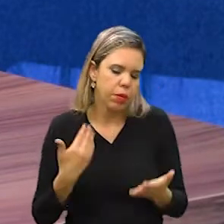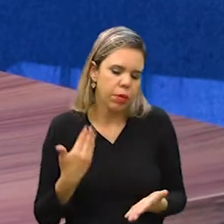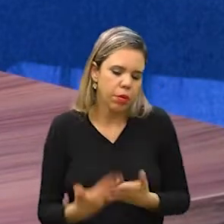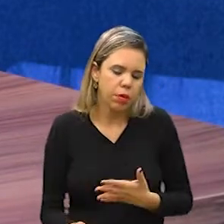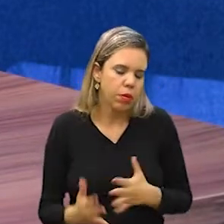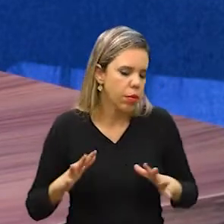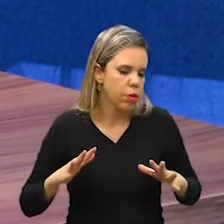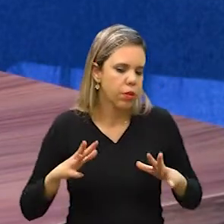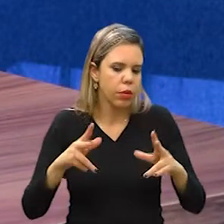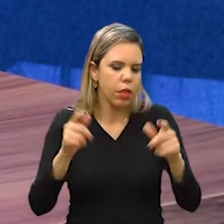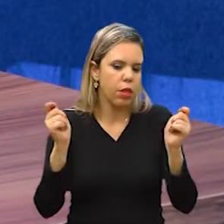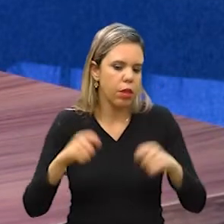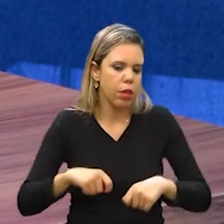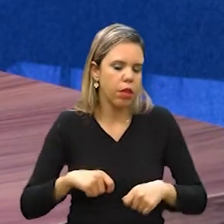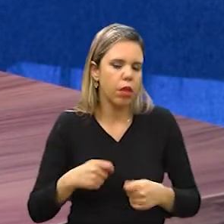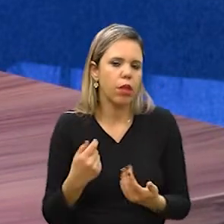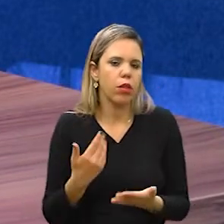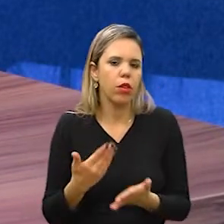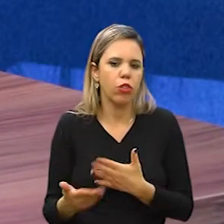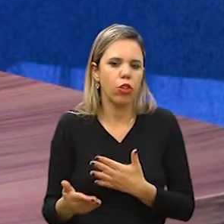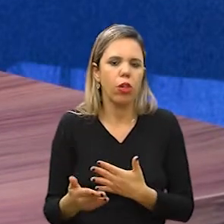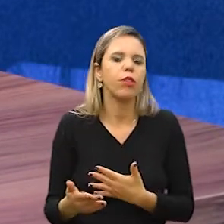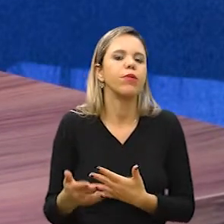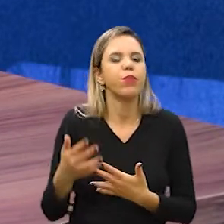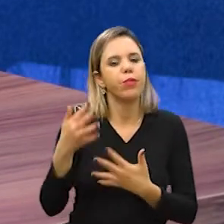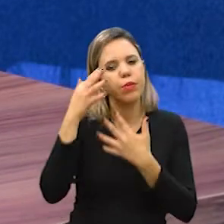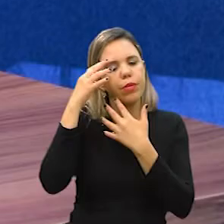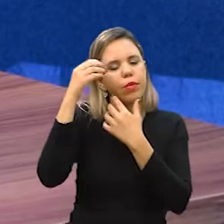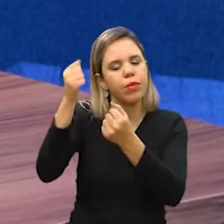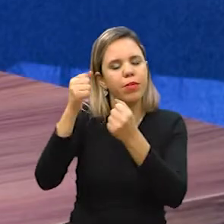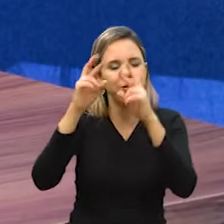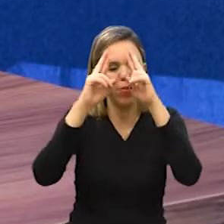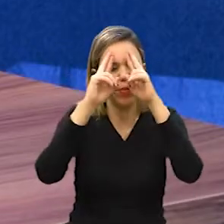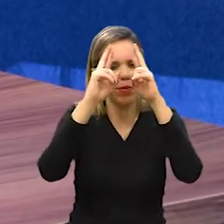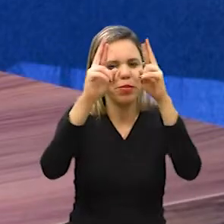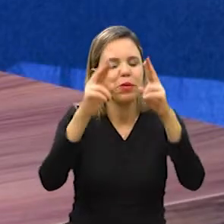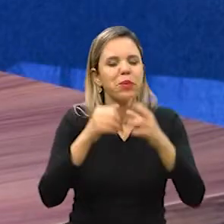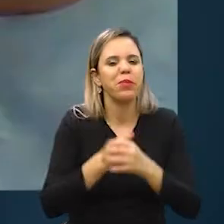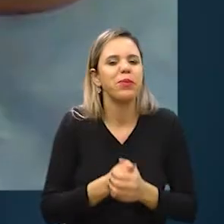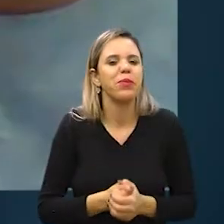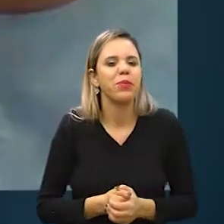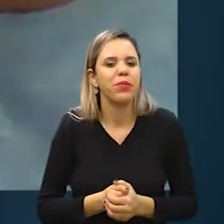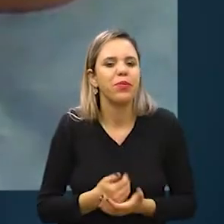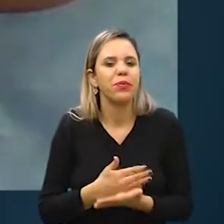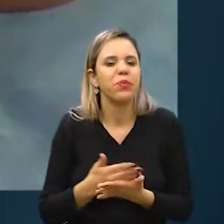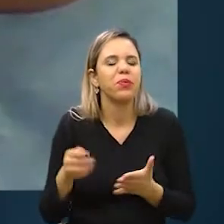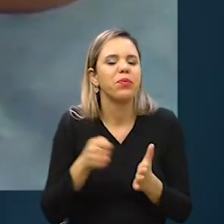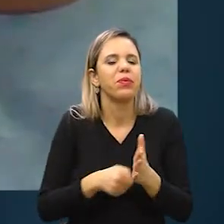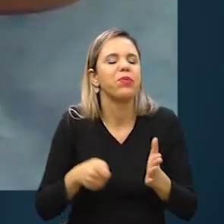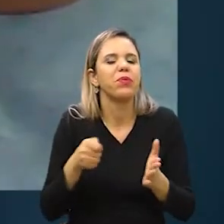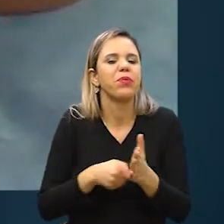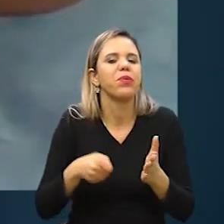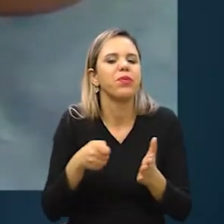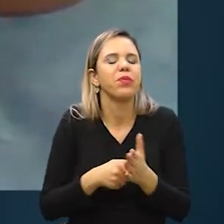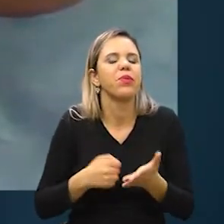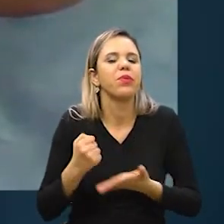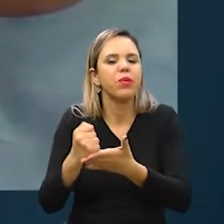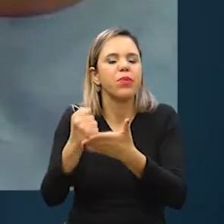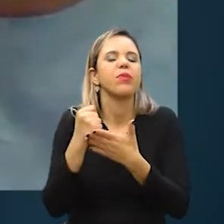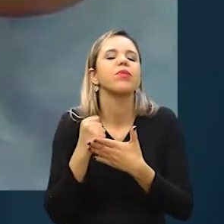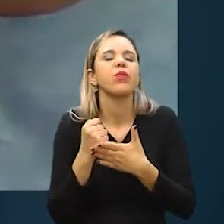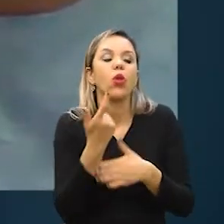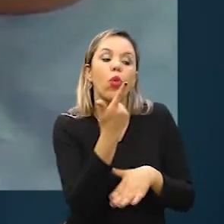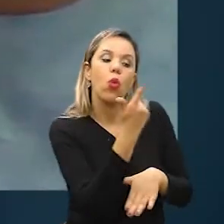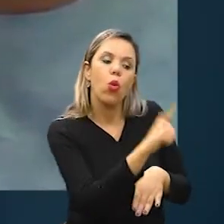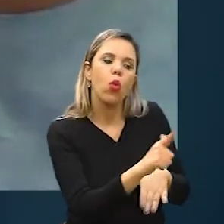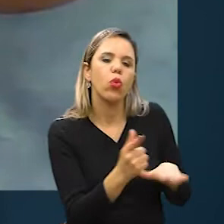perdi tudo que eu podia perder, menos a minha fé e a minha dignidade. E eu comecei a lutar para ajudar